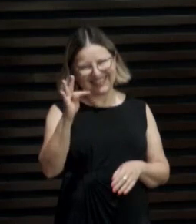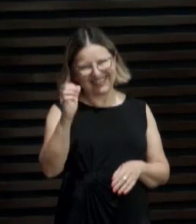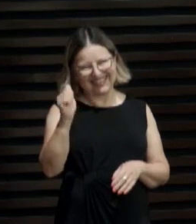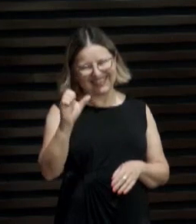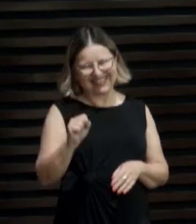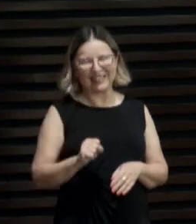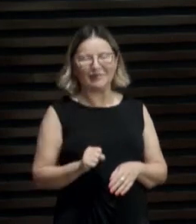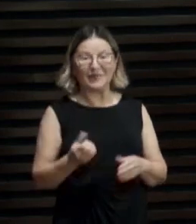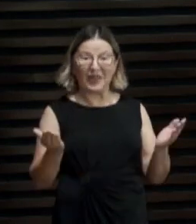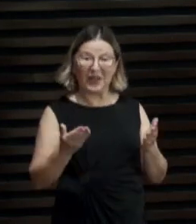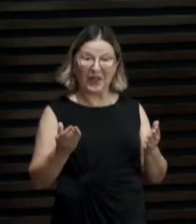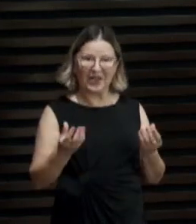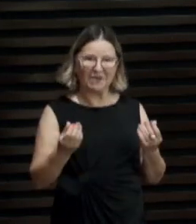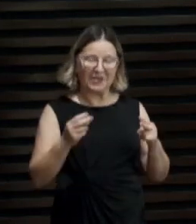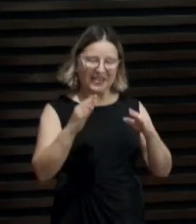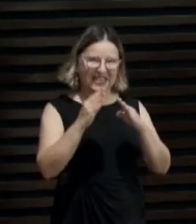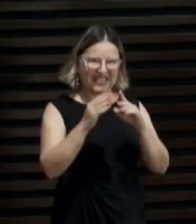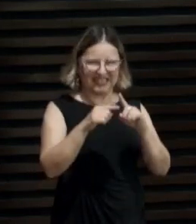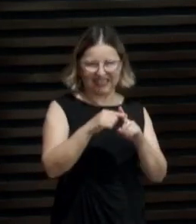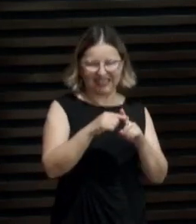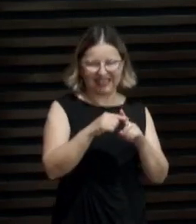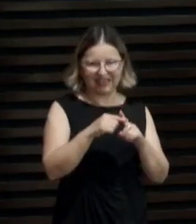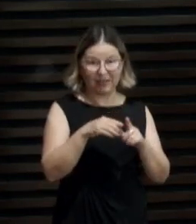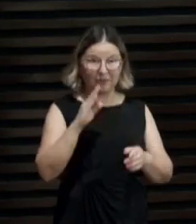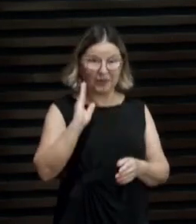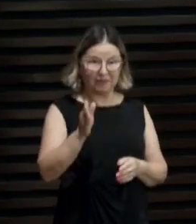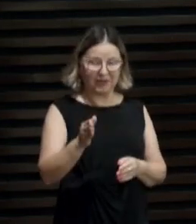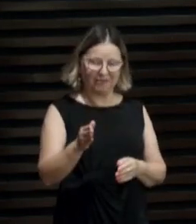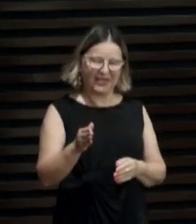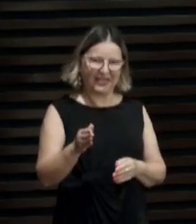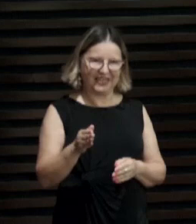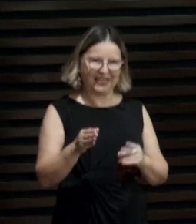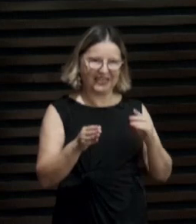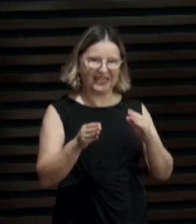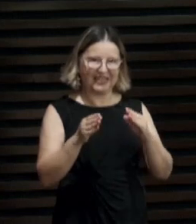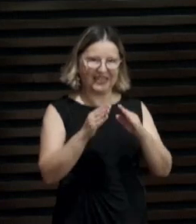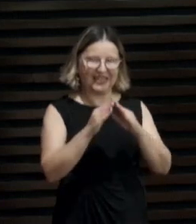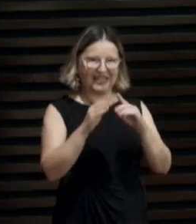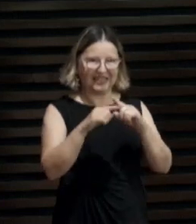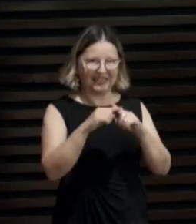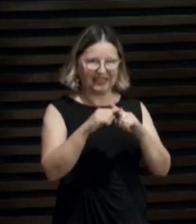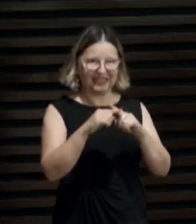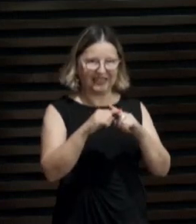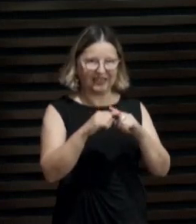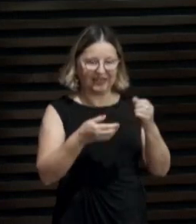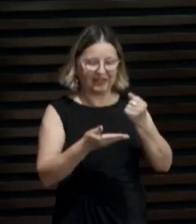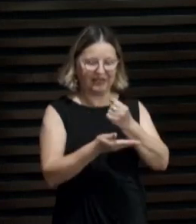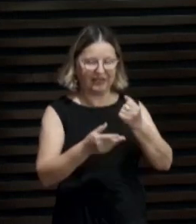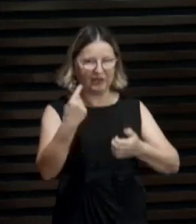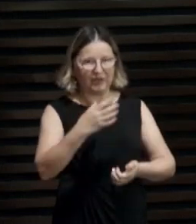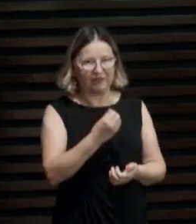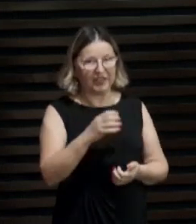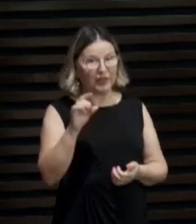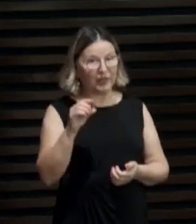muitas igrejas, principalmente aquelas que estão baseado a sua vida somente no que